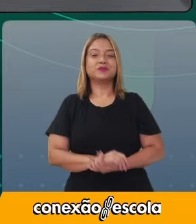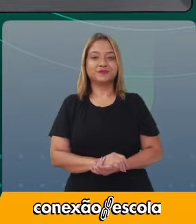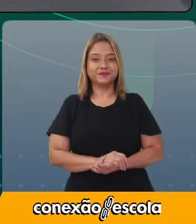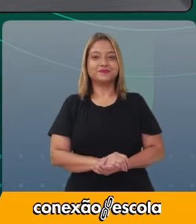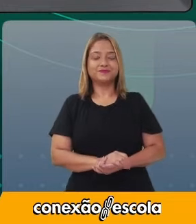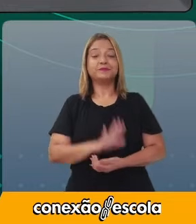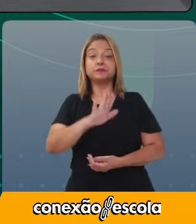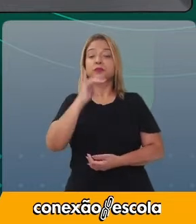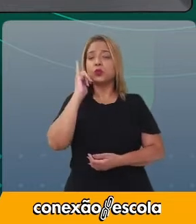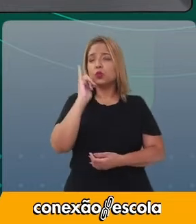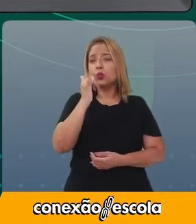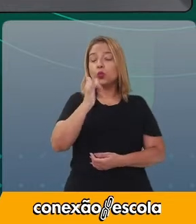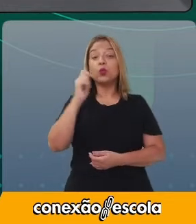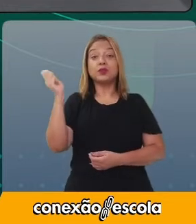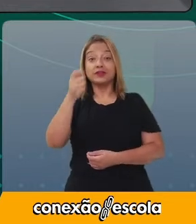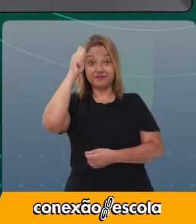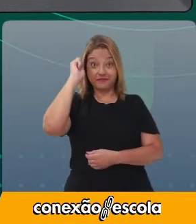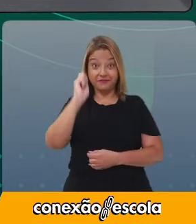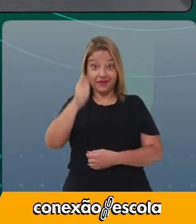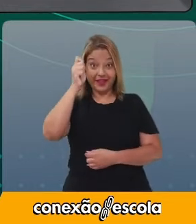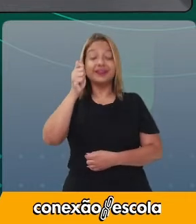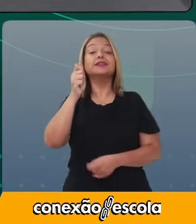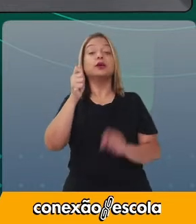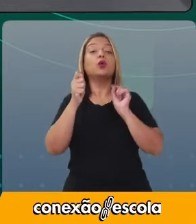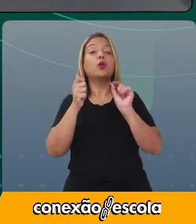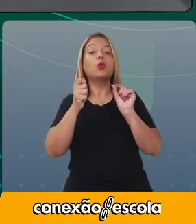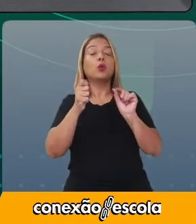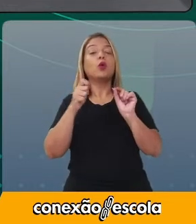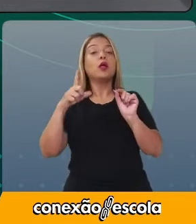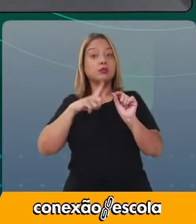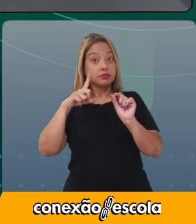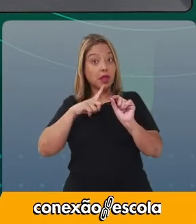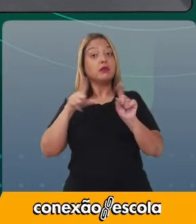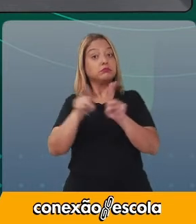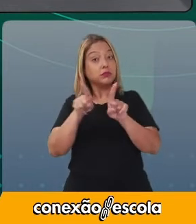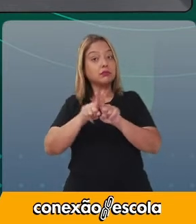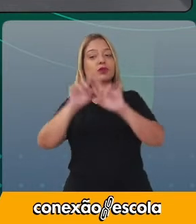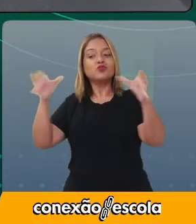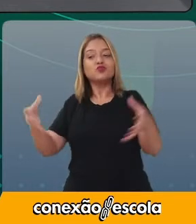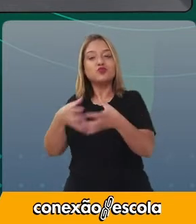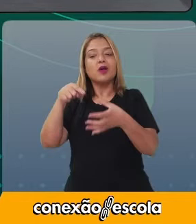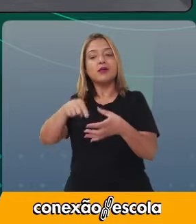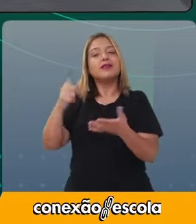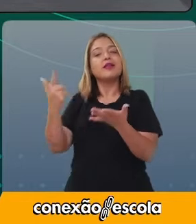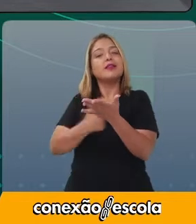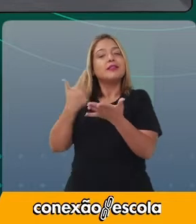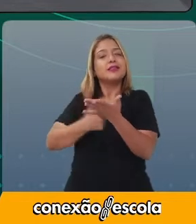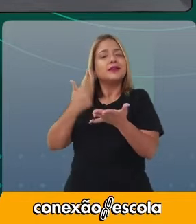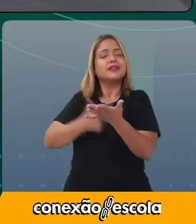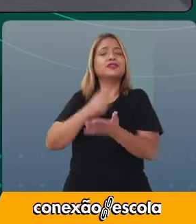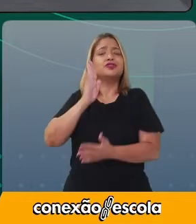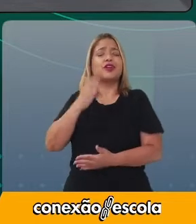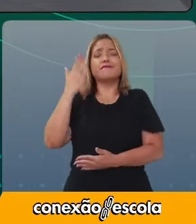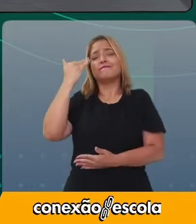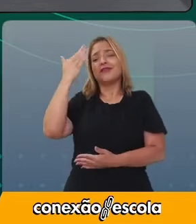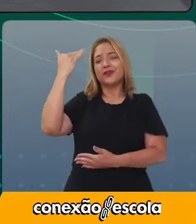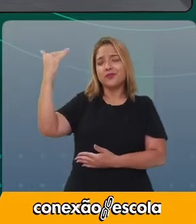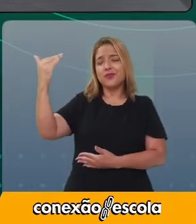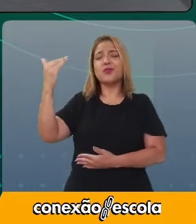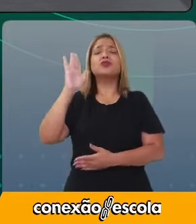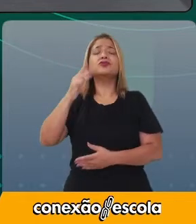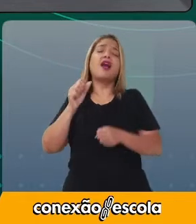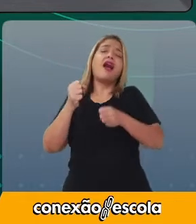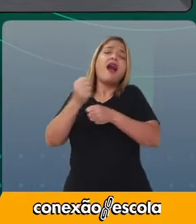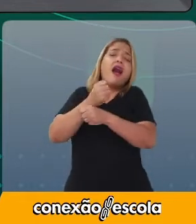Os contos de fadas fazem parte desses livros eternos, que os séculos e séculos